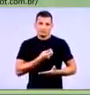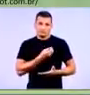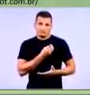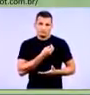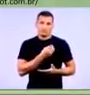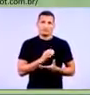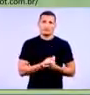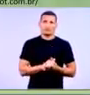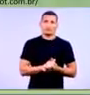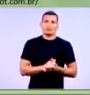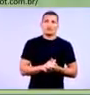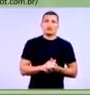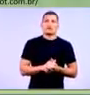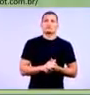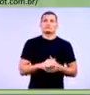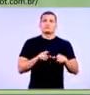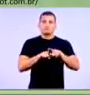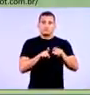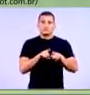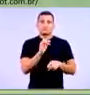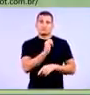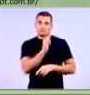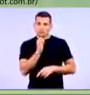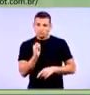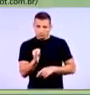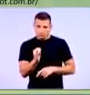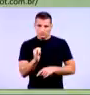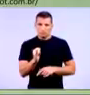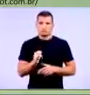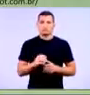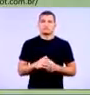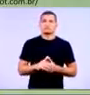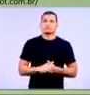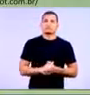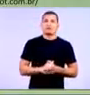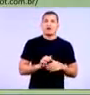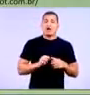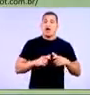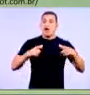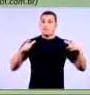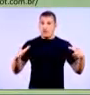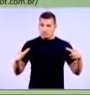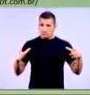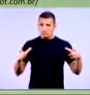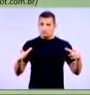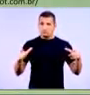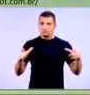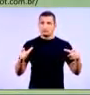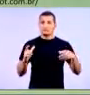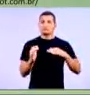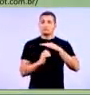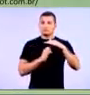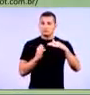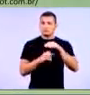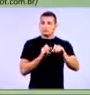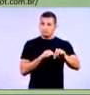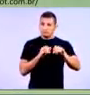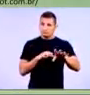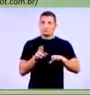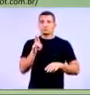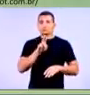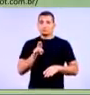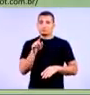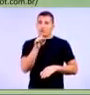mais o acompanhamento de tutores. A grande maioria das instituições de ensino utilizam essa